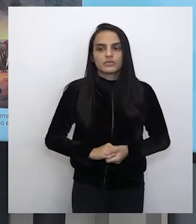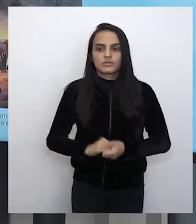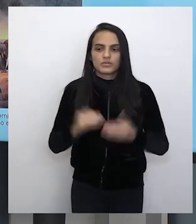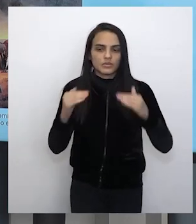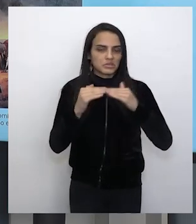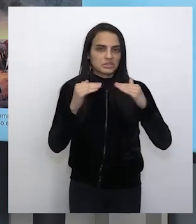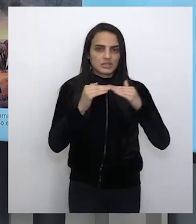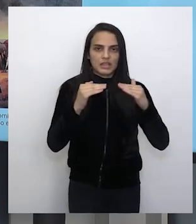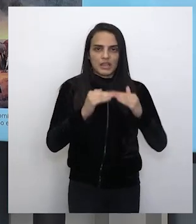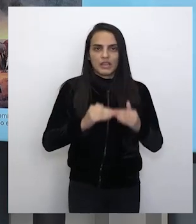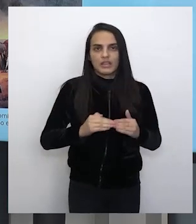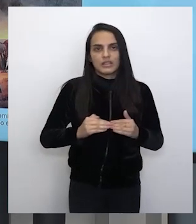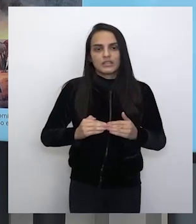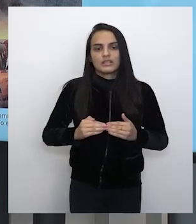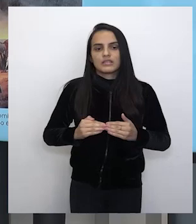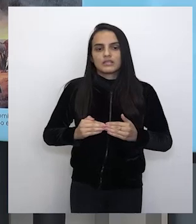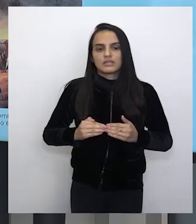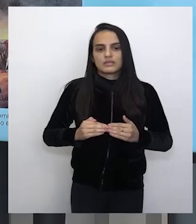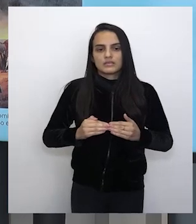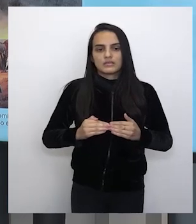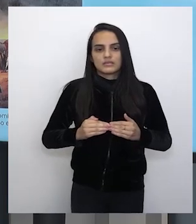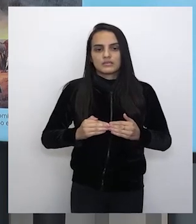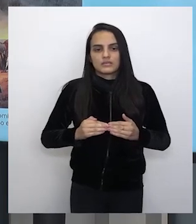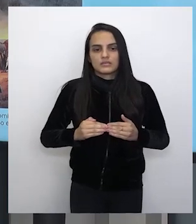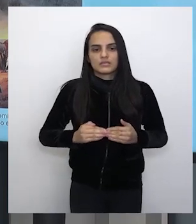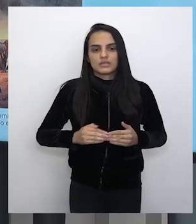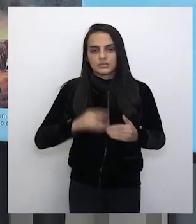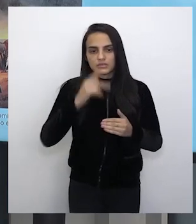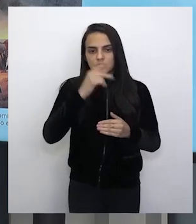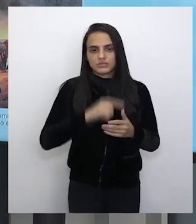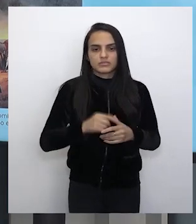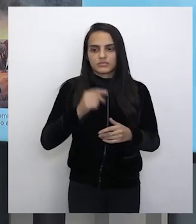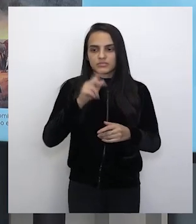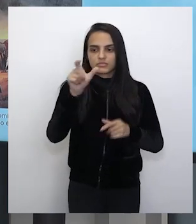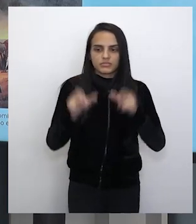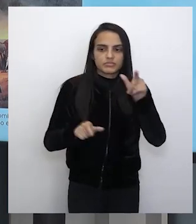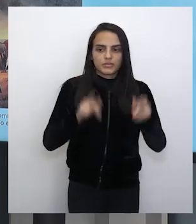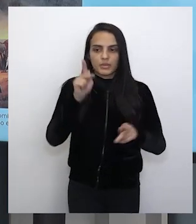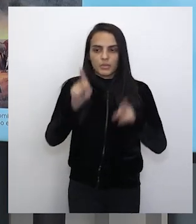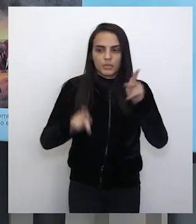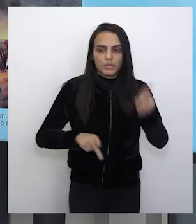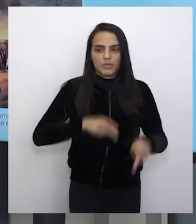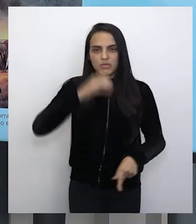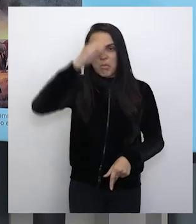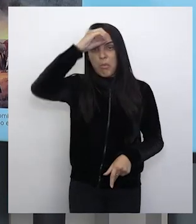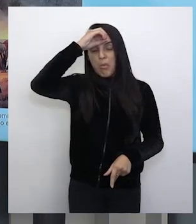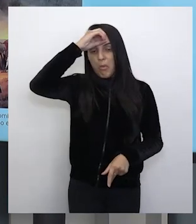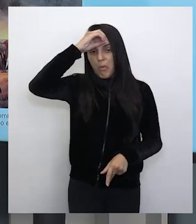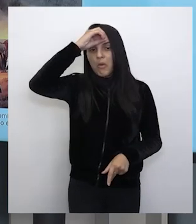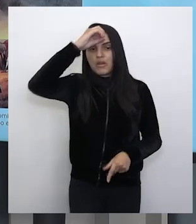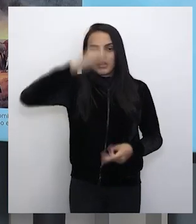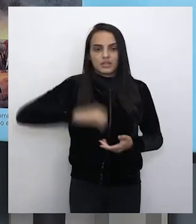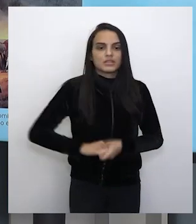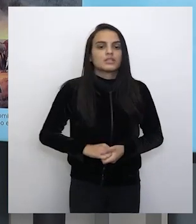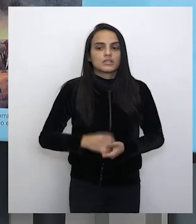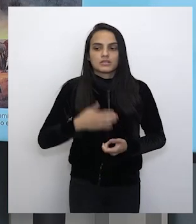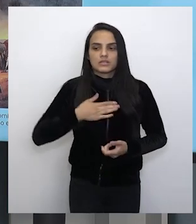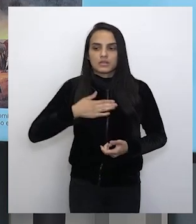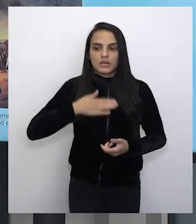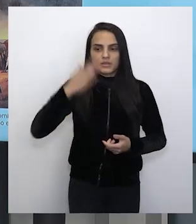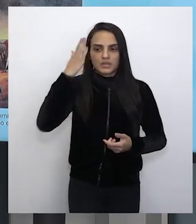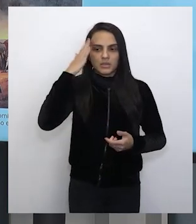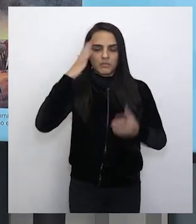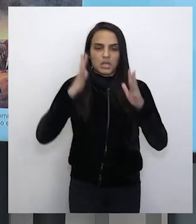esse sistema de, né, manter o povo na mais profunda ignorância e somente eles terem o domínio,